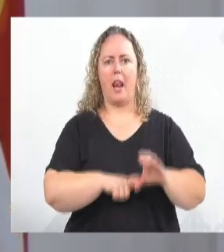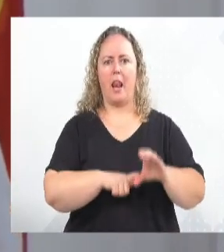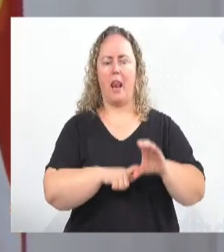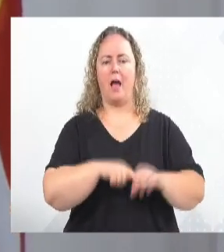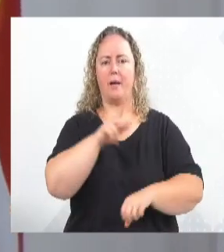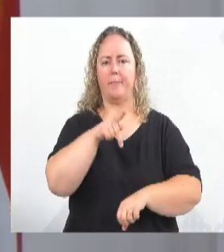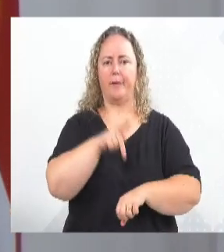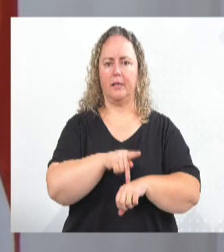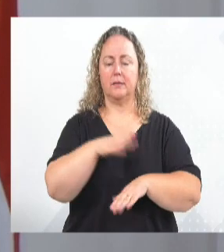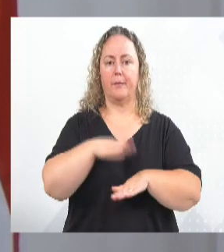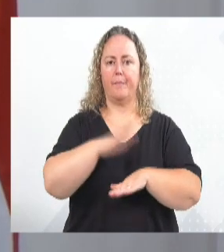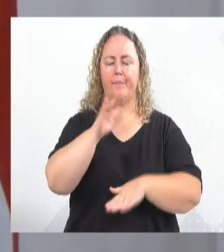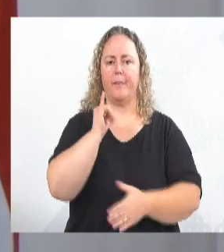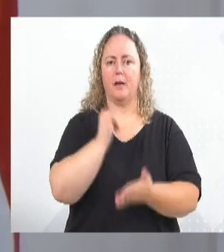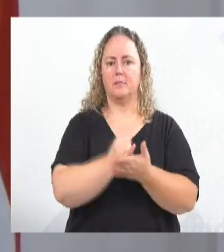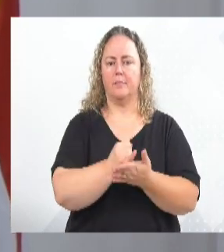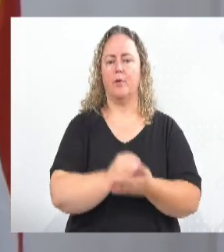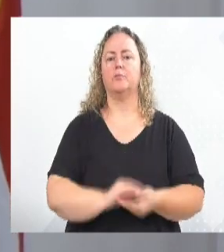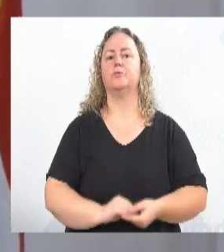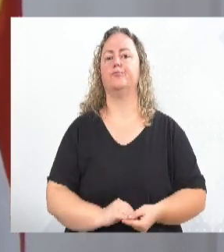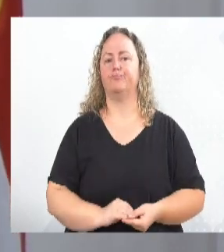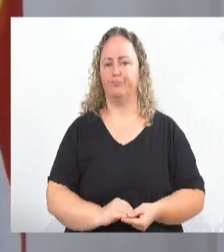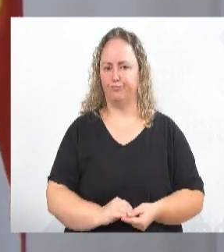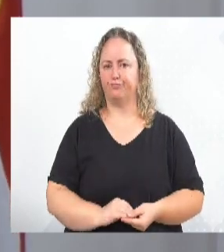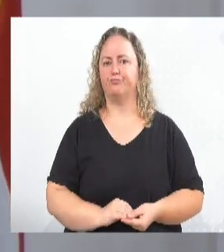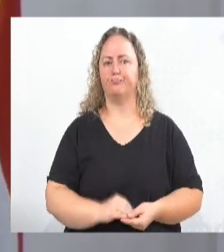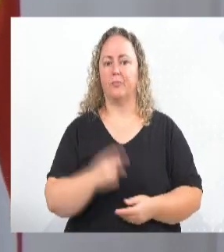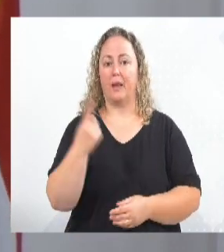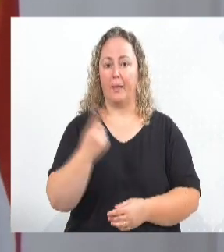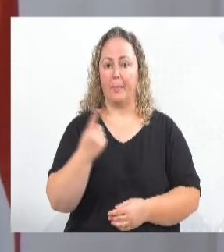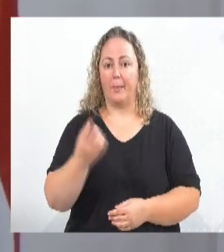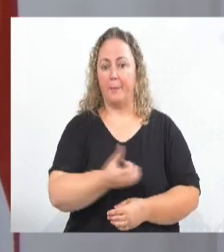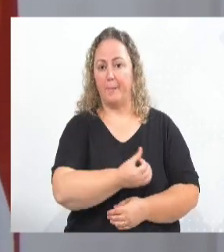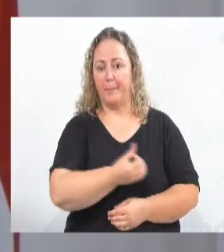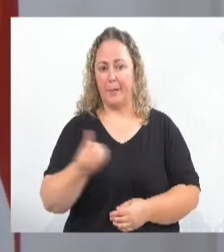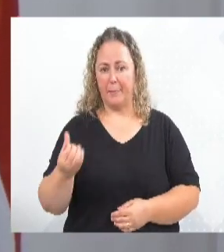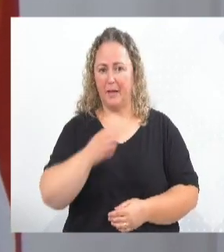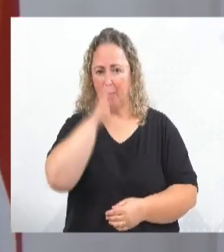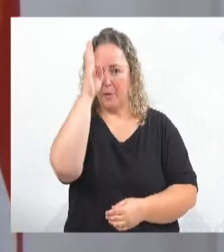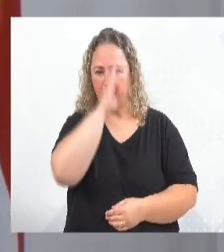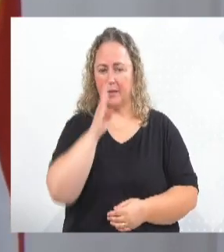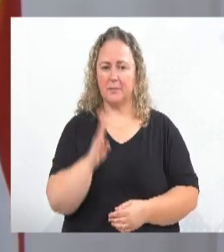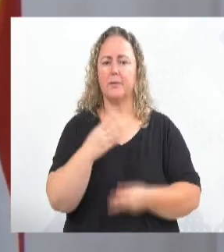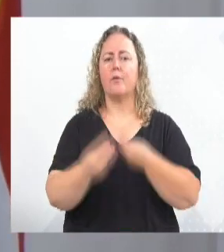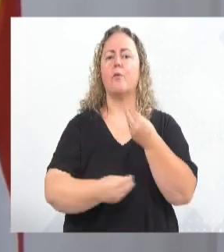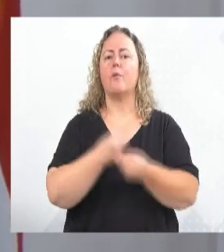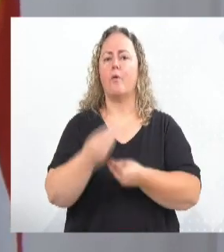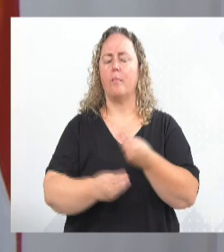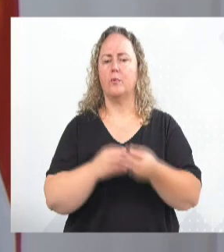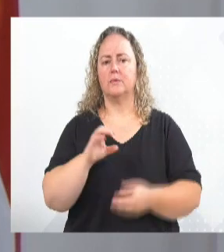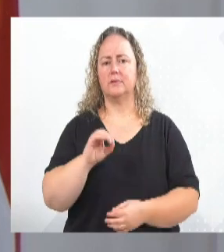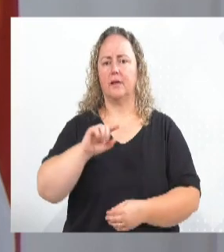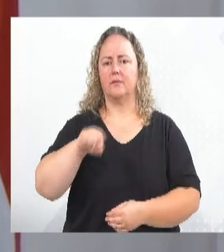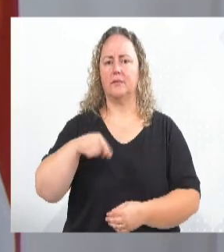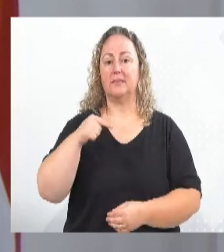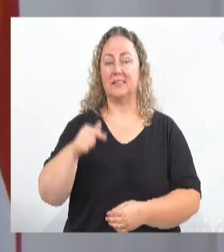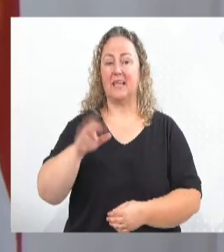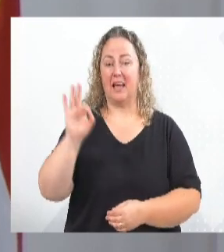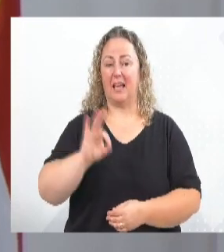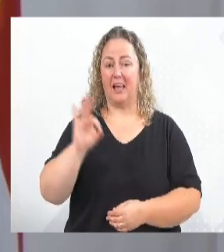os impostos. No primeiro semestre, o endividamento do Brasil subiu 0,7 ponto